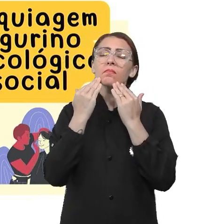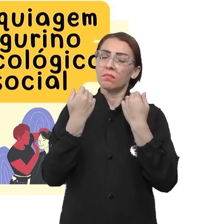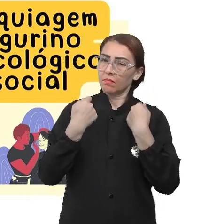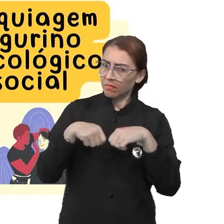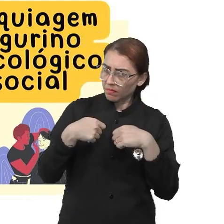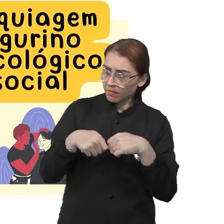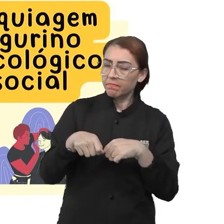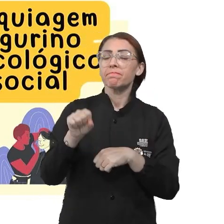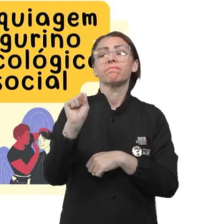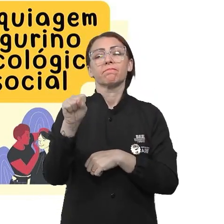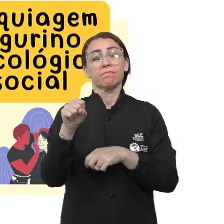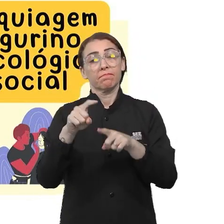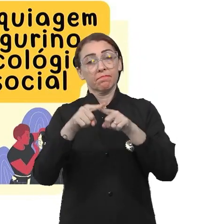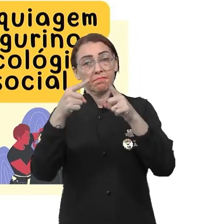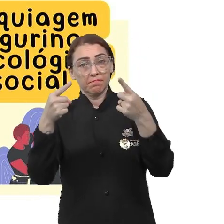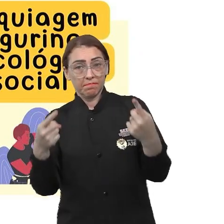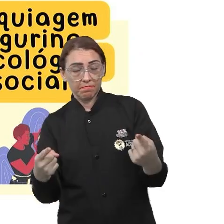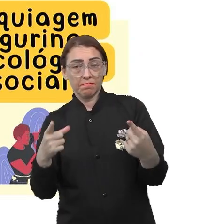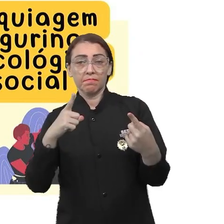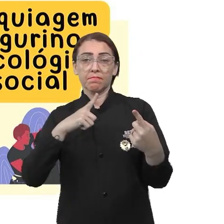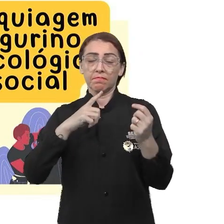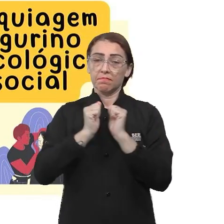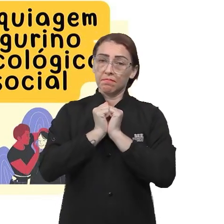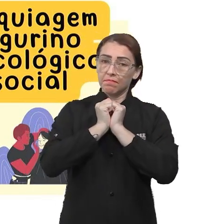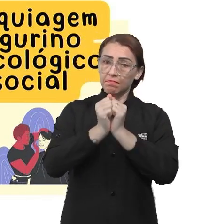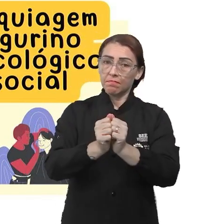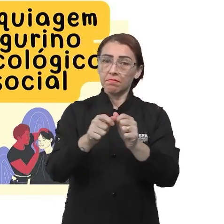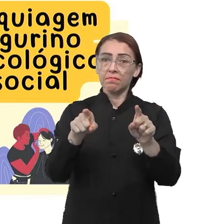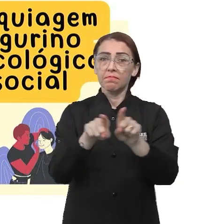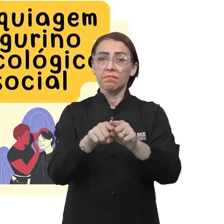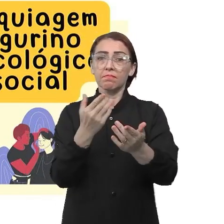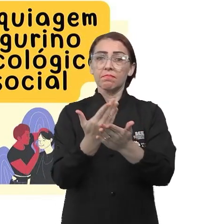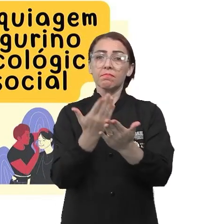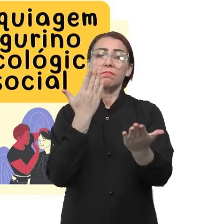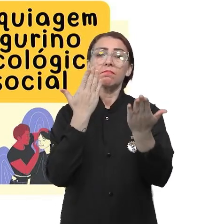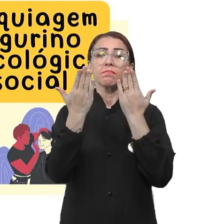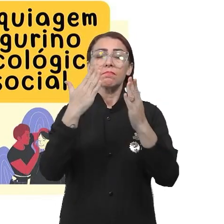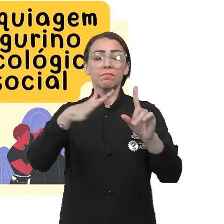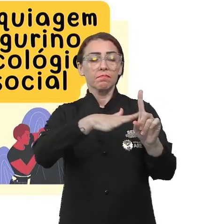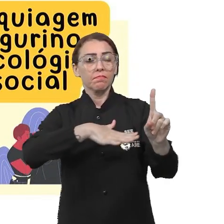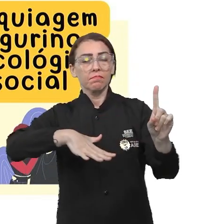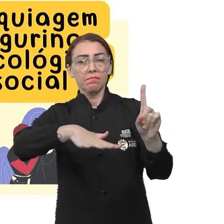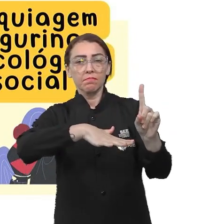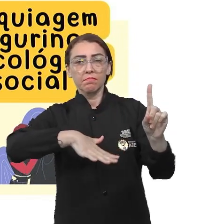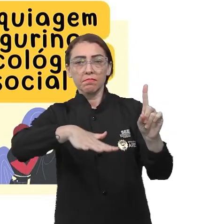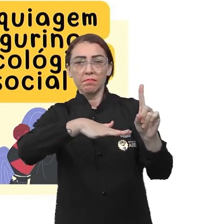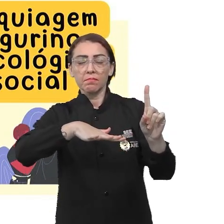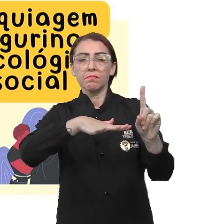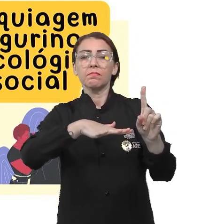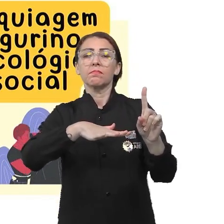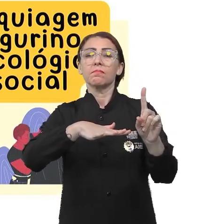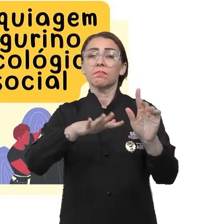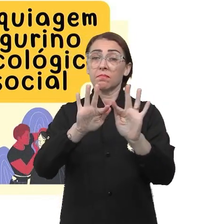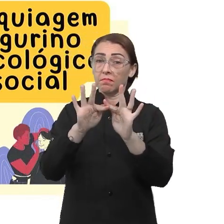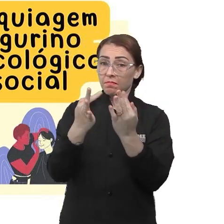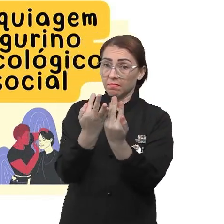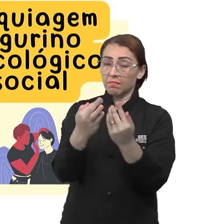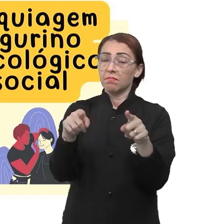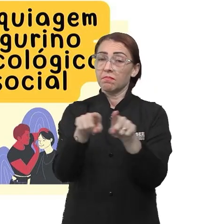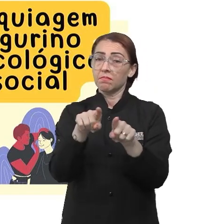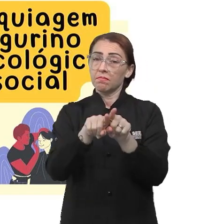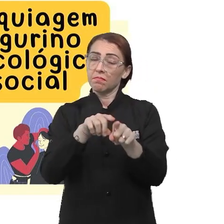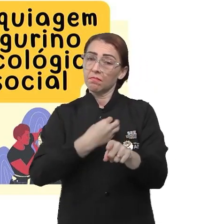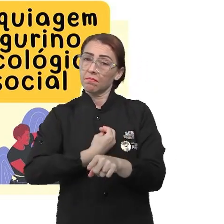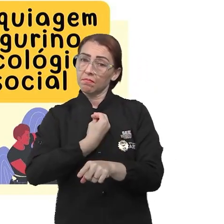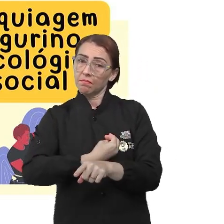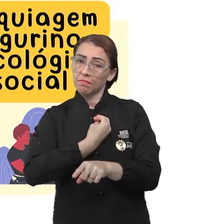necessário? É necessário, porém, ela vem acompanhada também de um estudo sobre o psicológico, o social, o meio em que esse